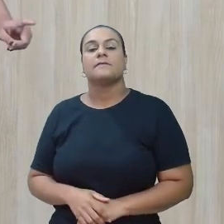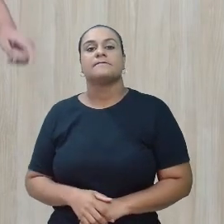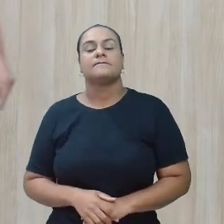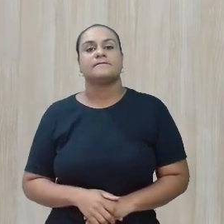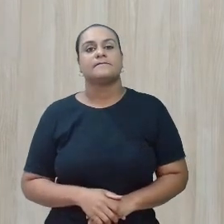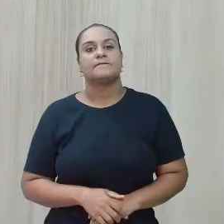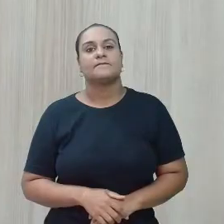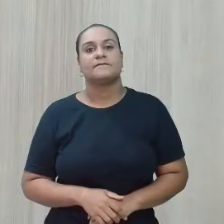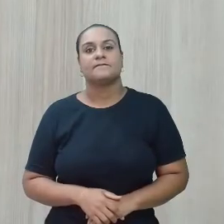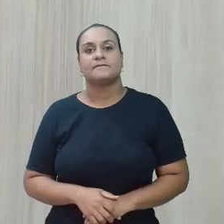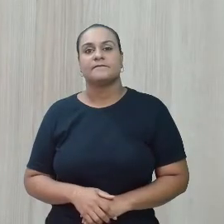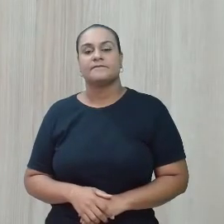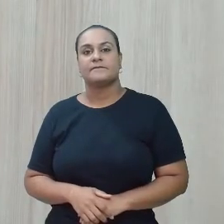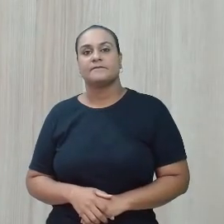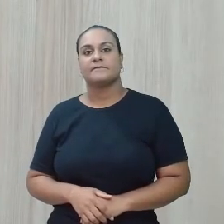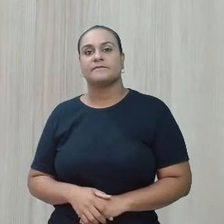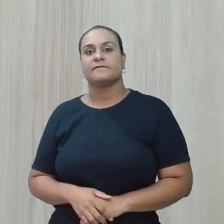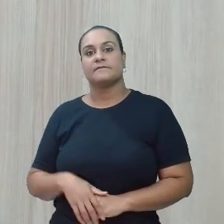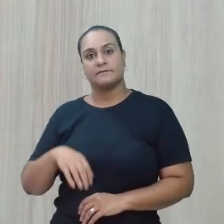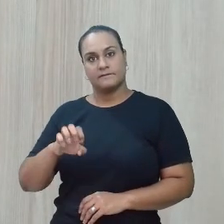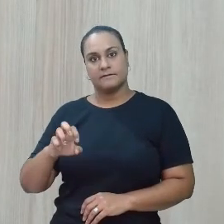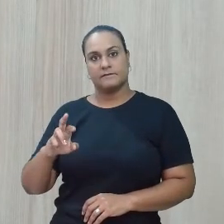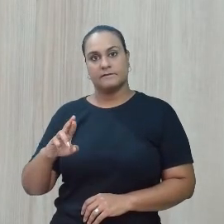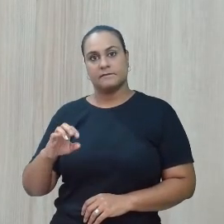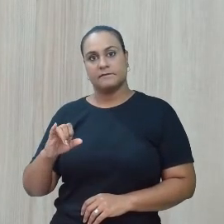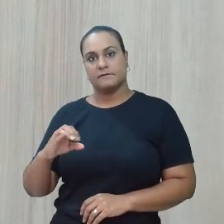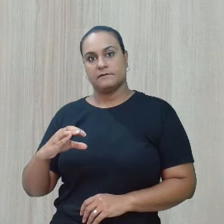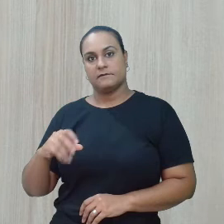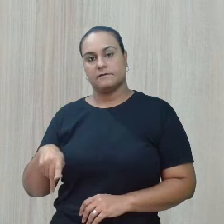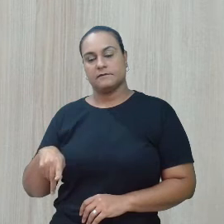falar. O Eric falou que é